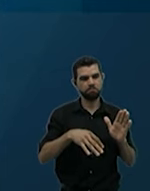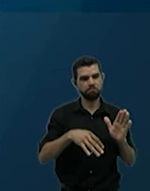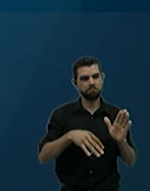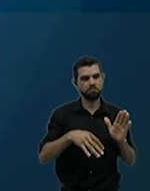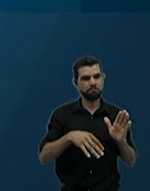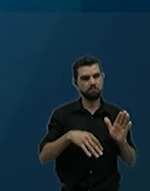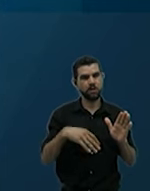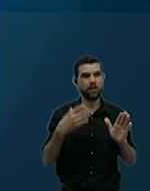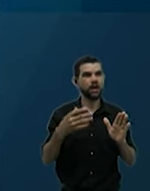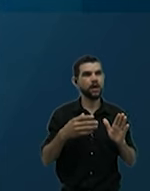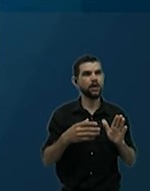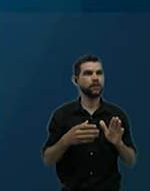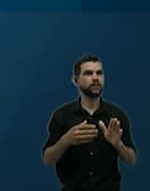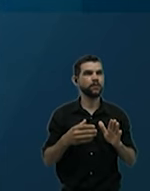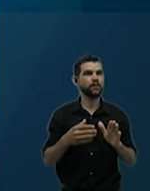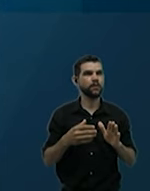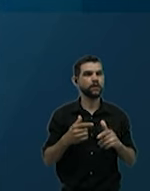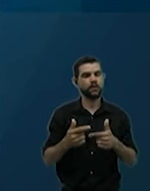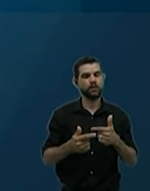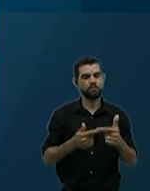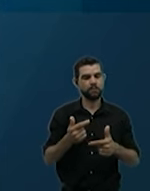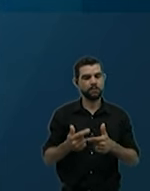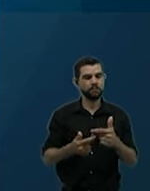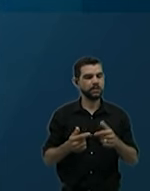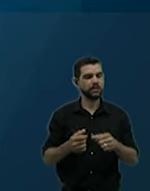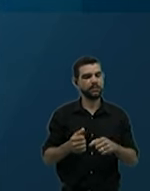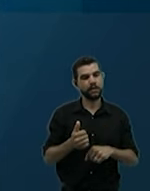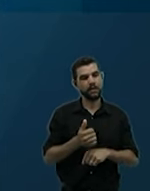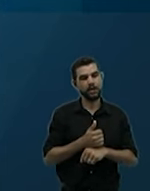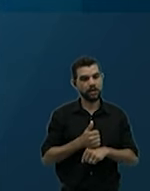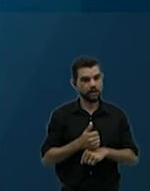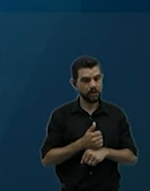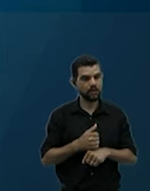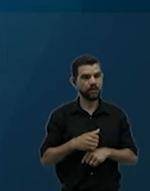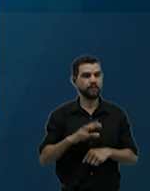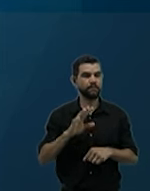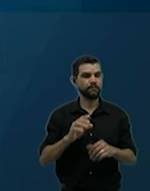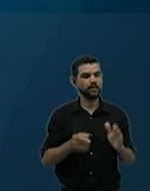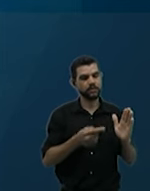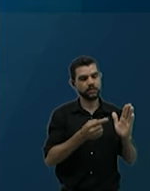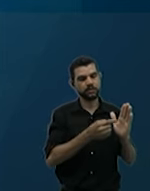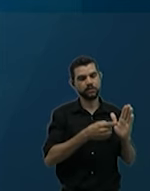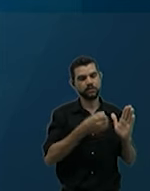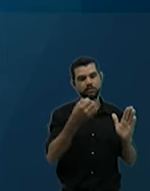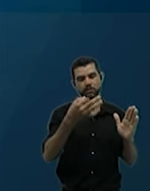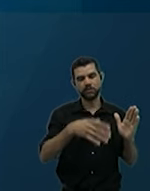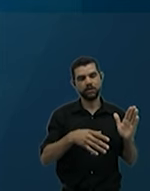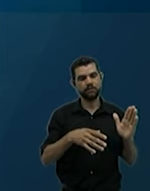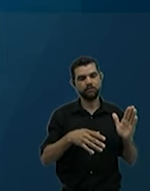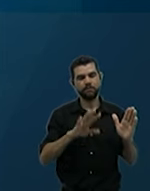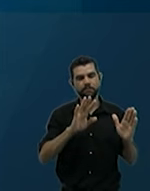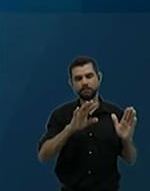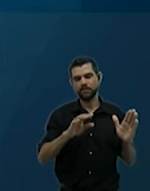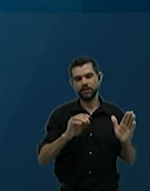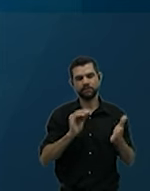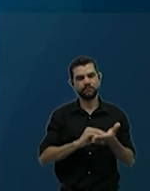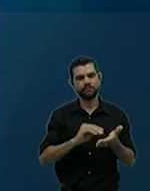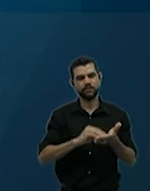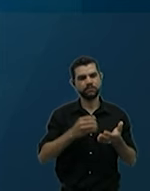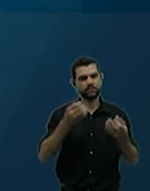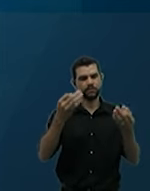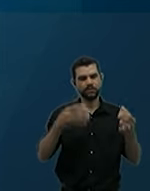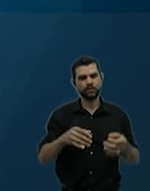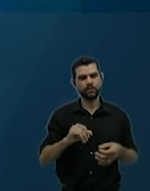Trabalho, ou então que, mas ele falava sobre débitos tributários, mas não especificava IPTU. Eu acho que o município de São Paulo acredita